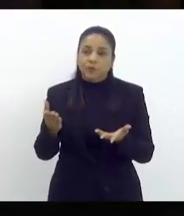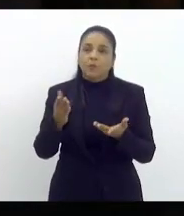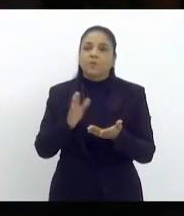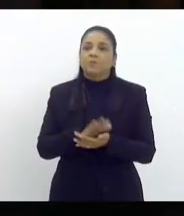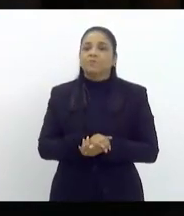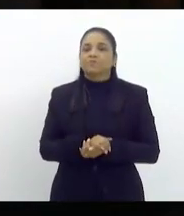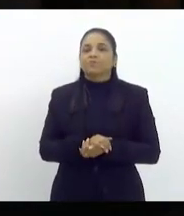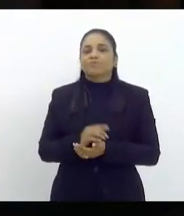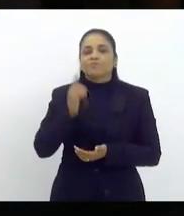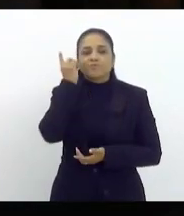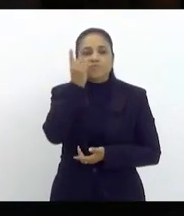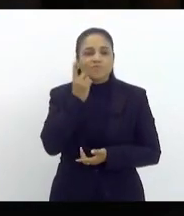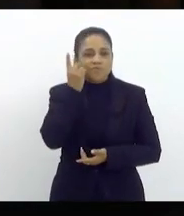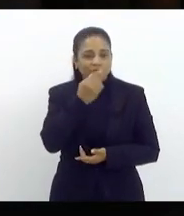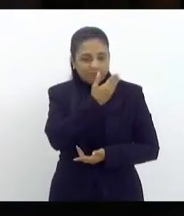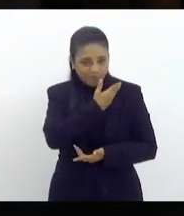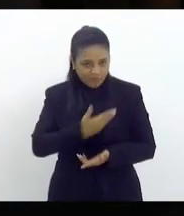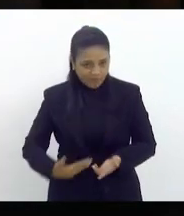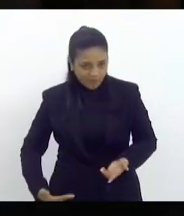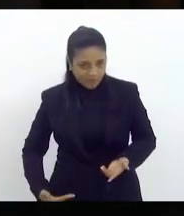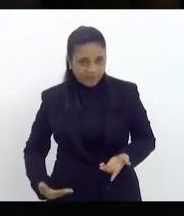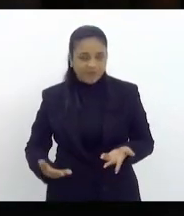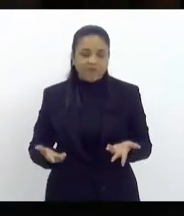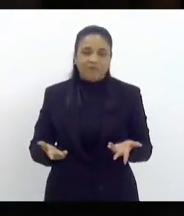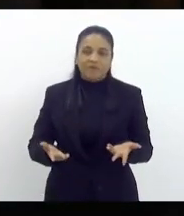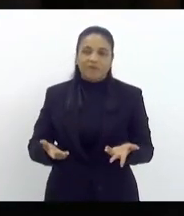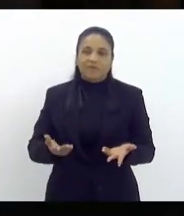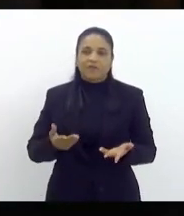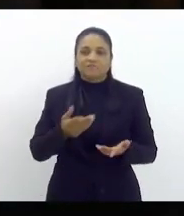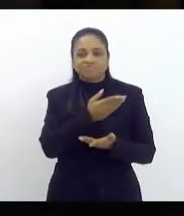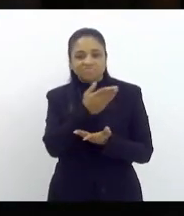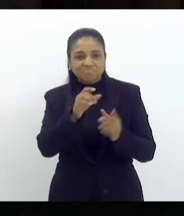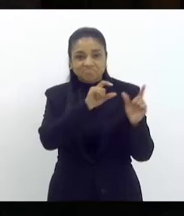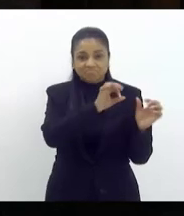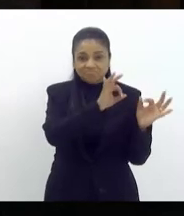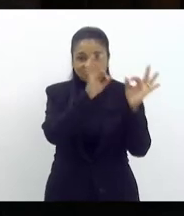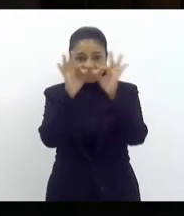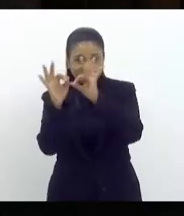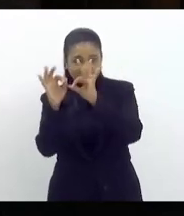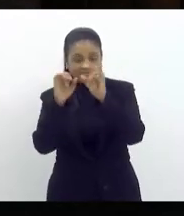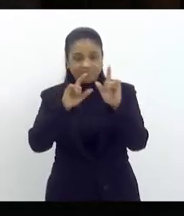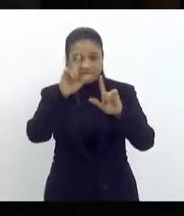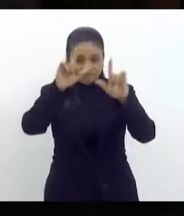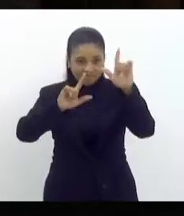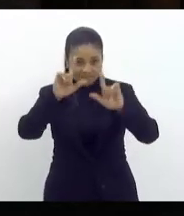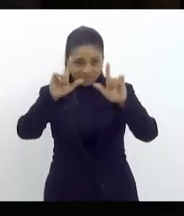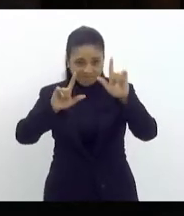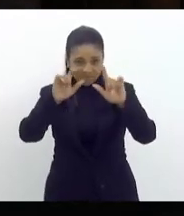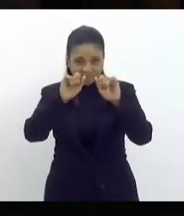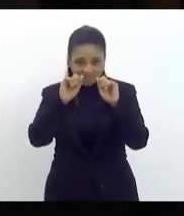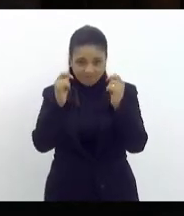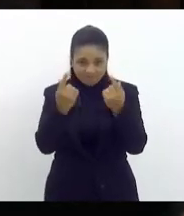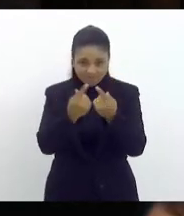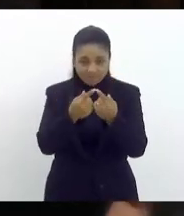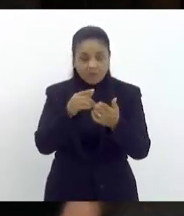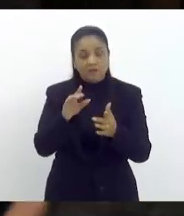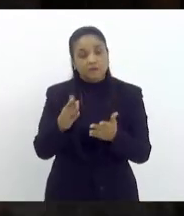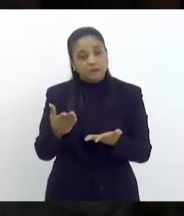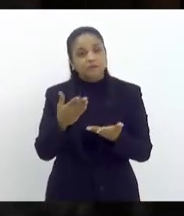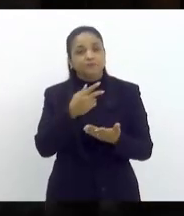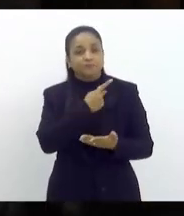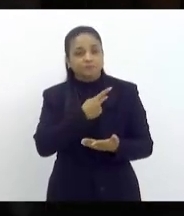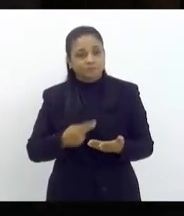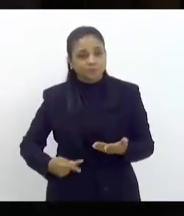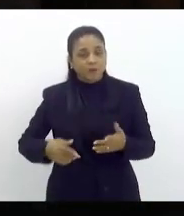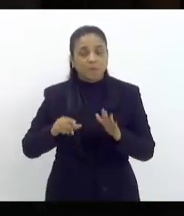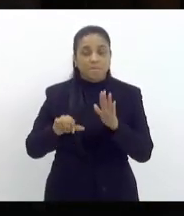nobres colegas senhoras e senhores que nos assistem pela TV Alerj presidente primeiramente gostaria de